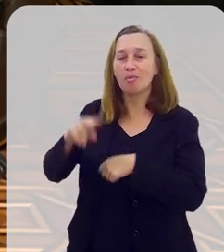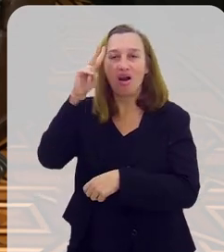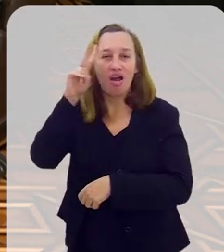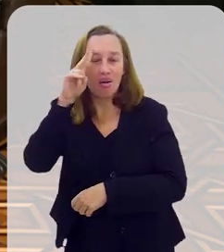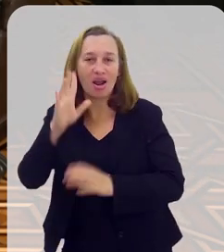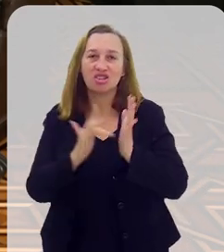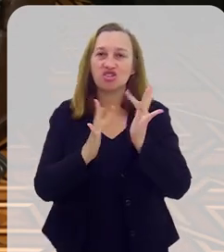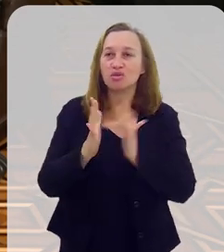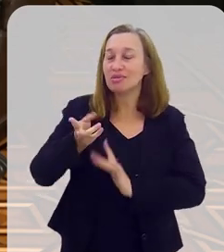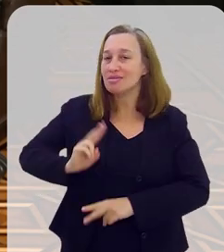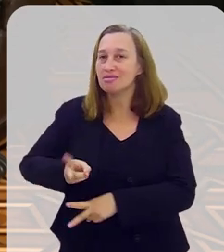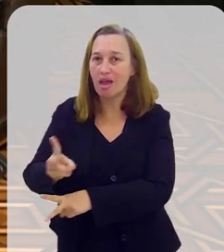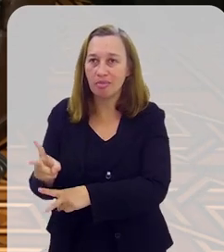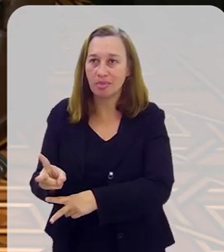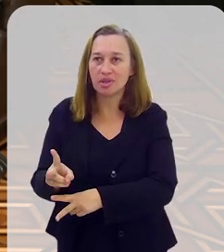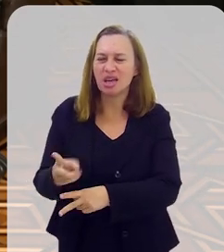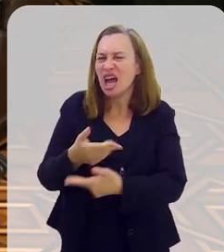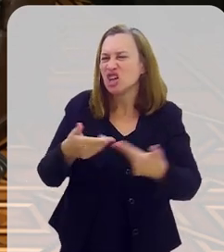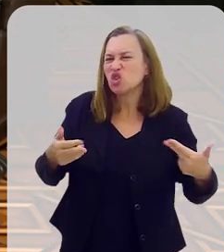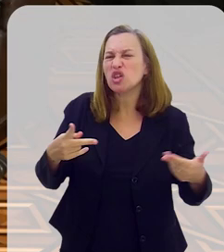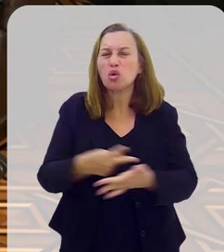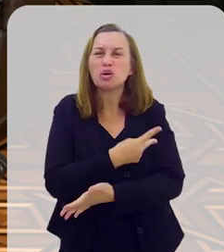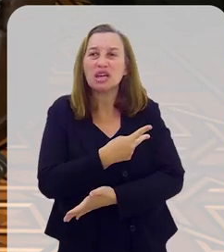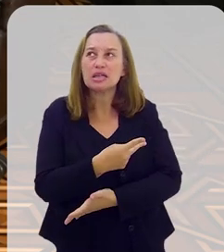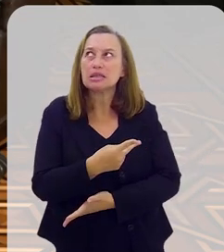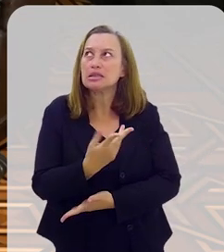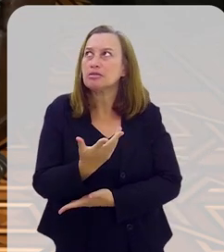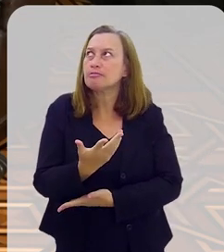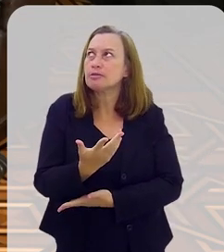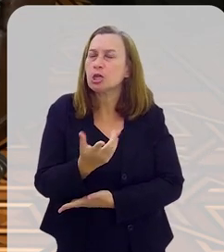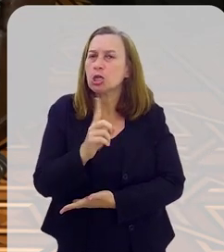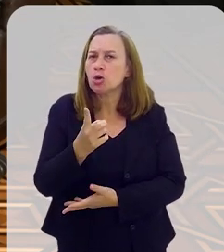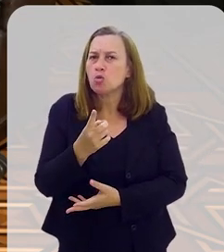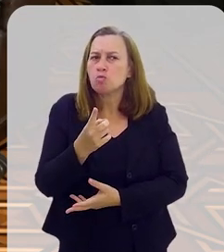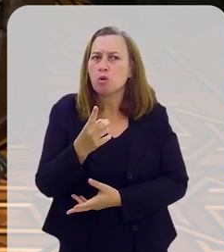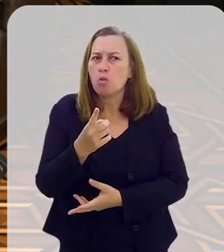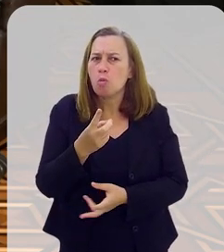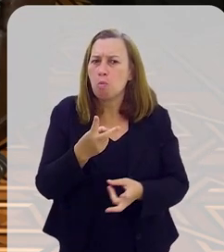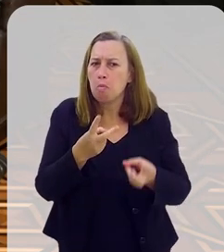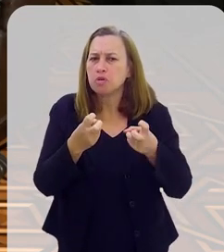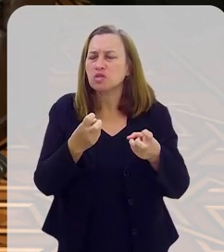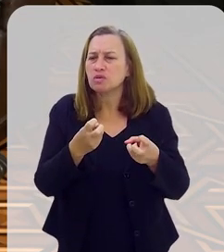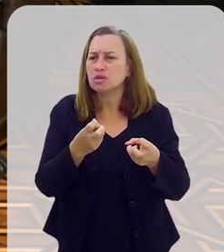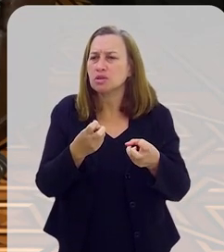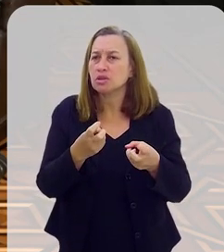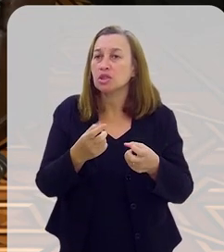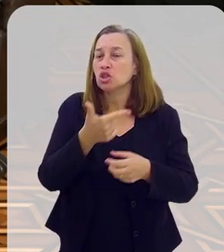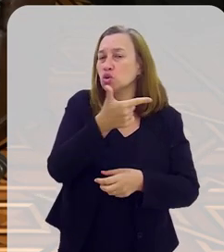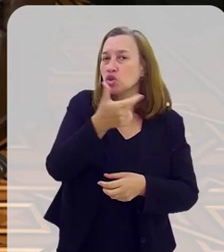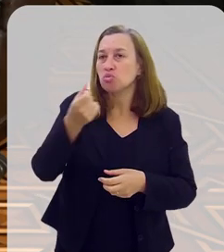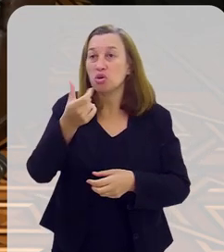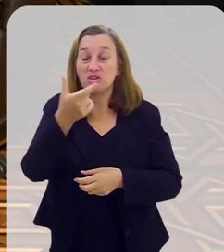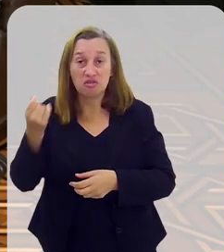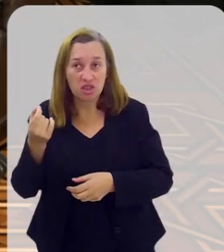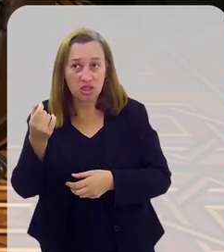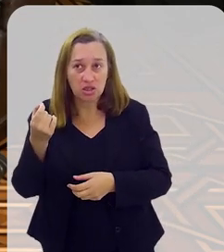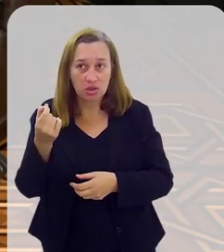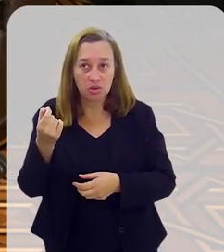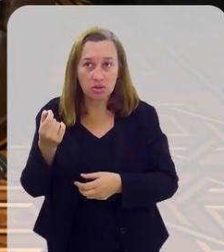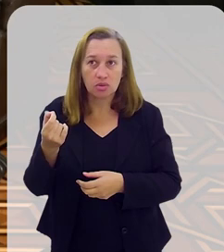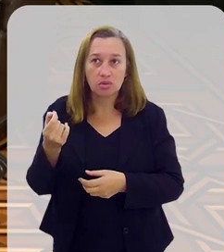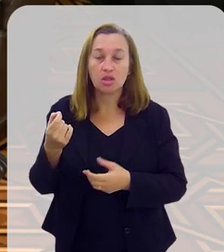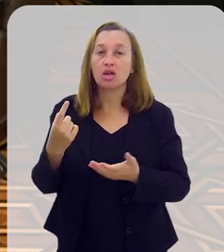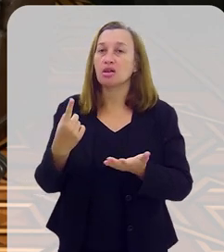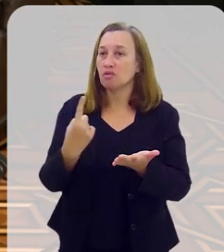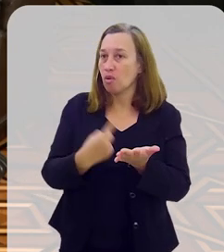chamado Jesus as coisas têm acontecido e muitas vezes não temos percebido Olha que em